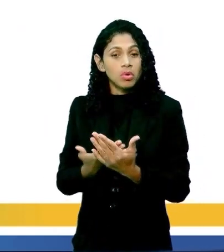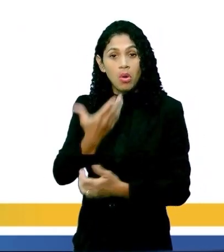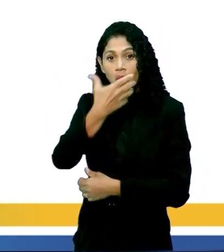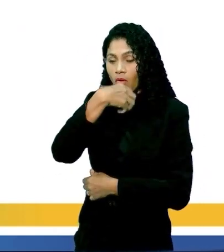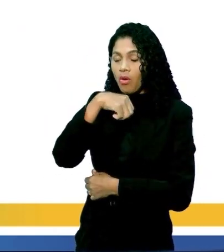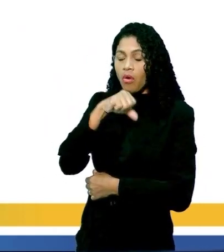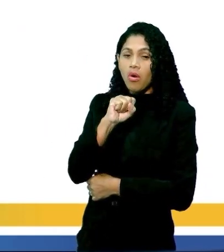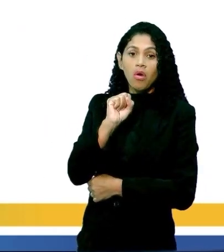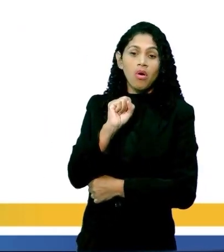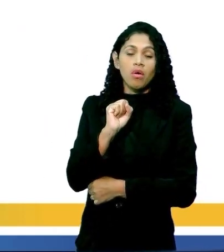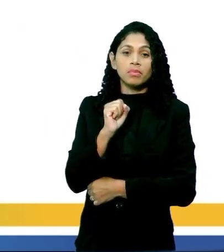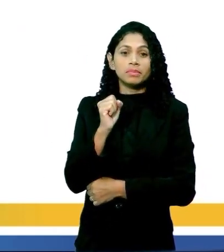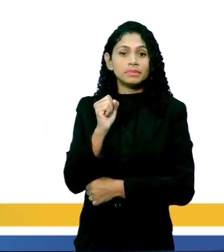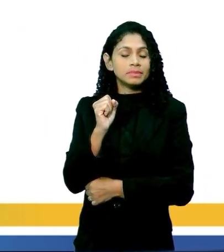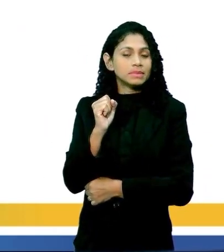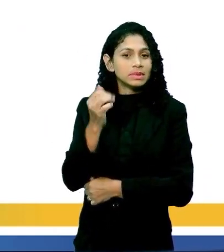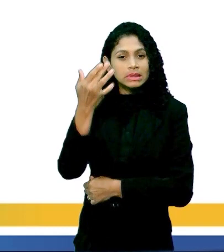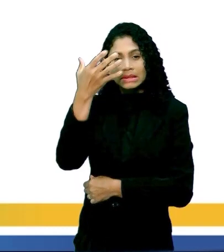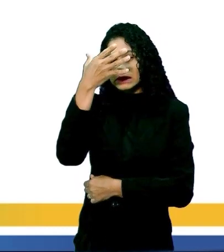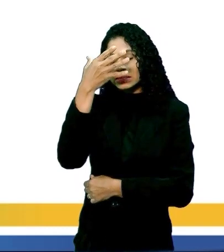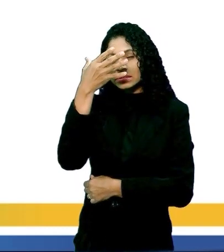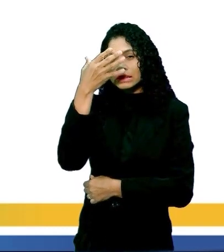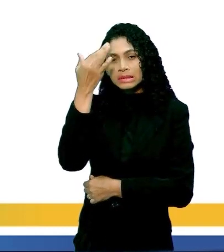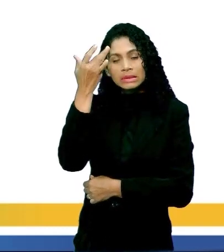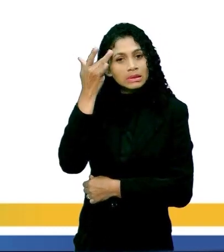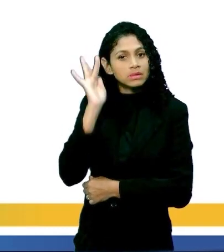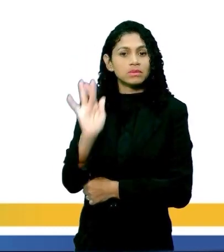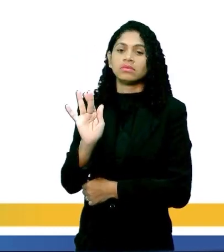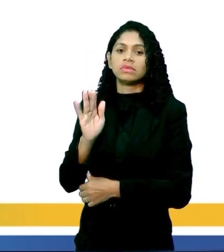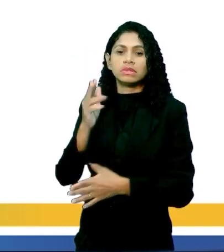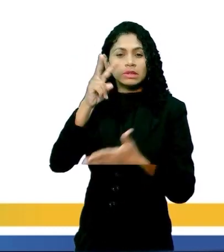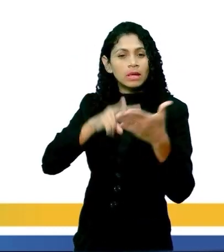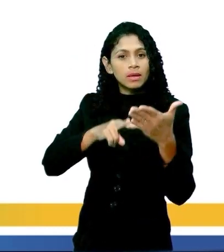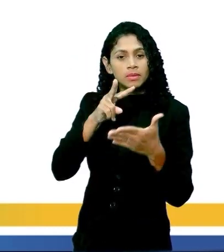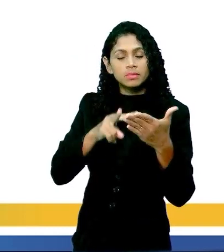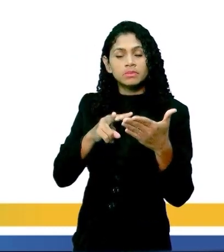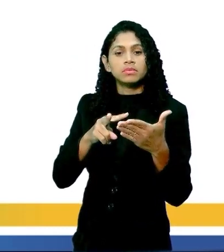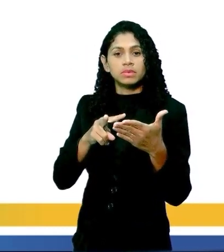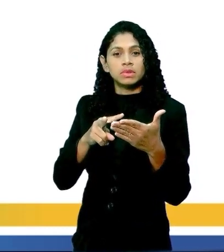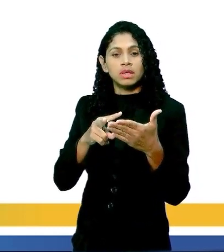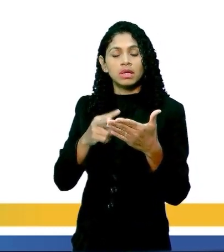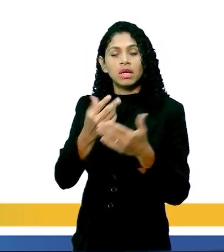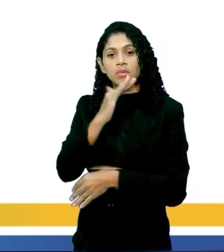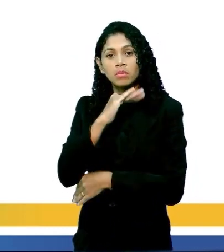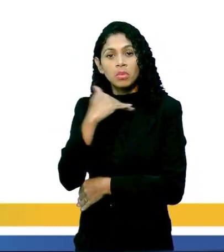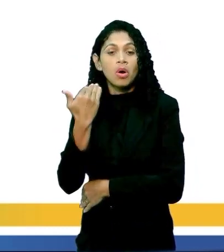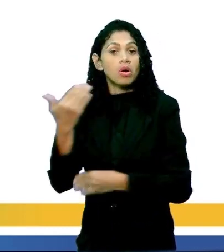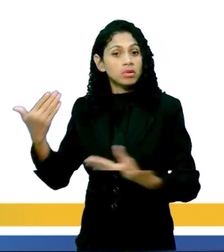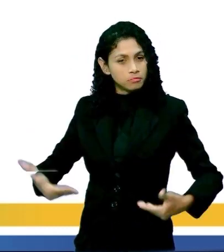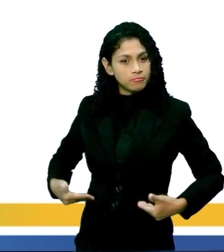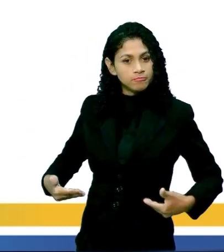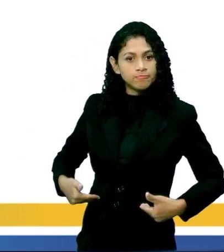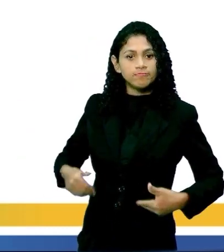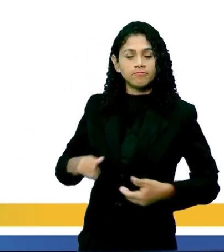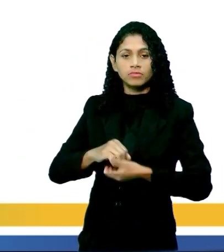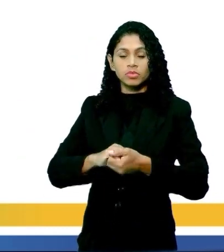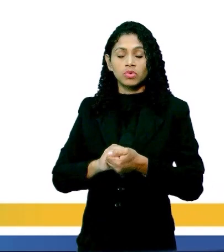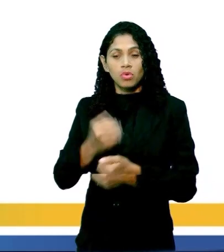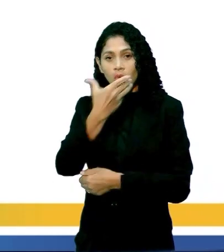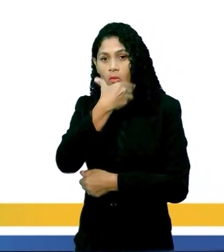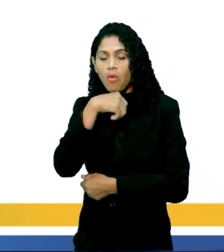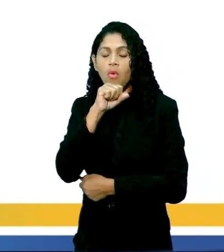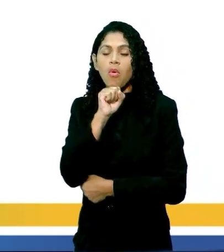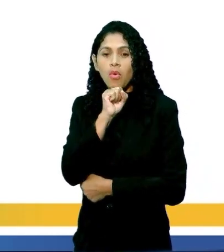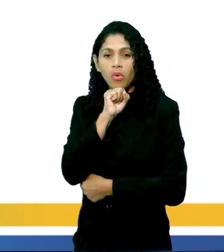de fome aos 27 anos, em usinas escuras, homens de vida amarga e dura produziram